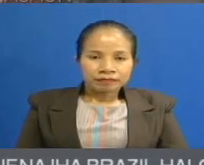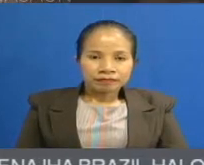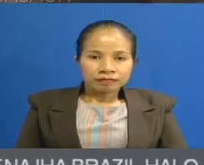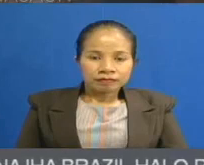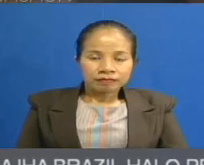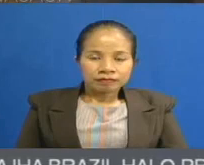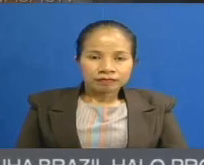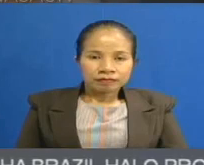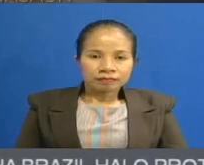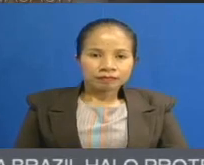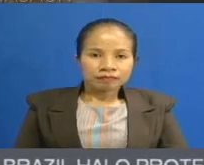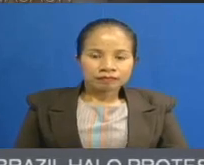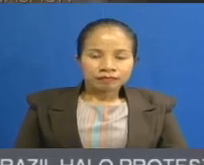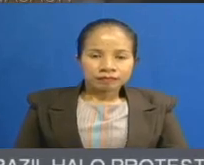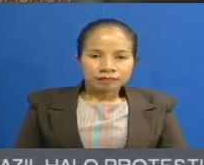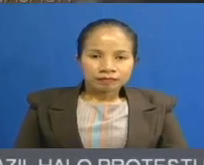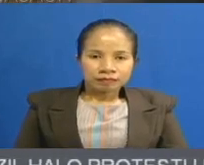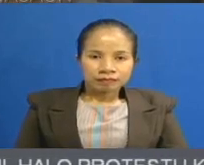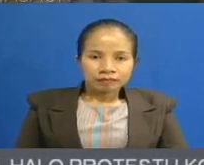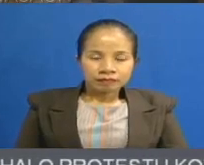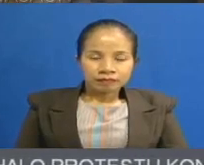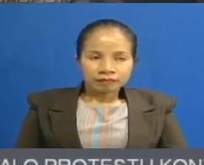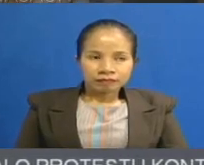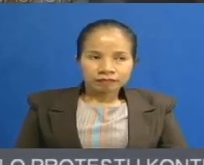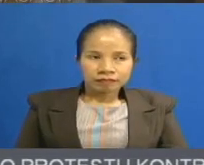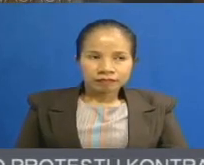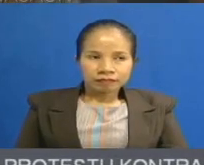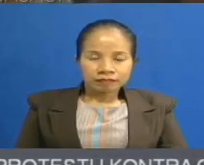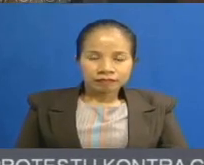Marah atau masih berusan.